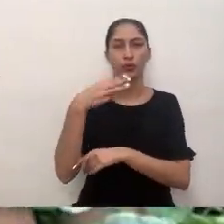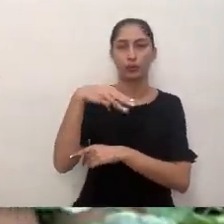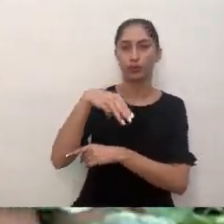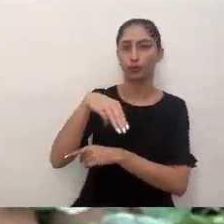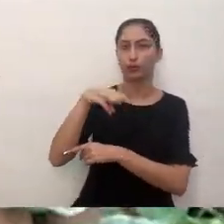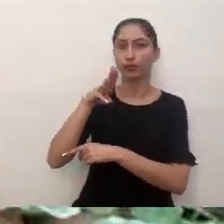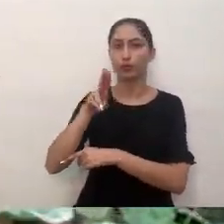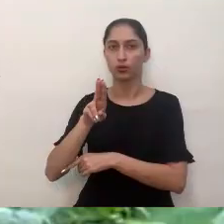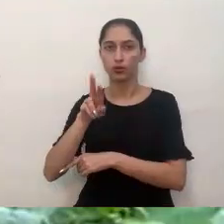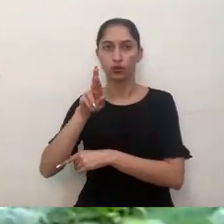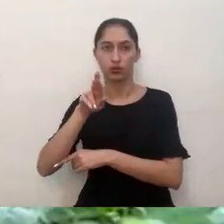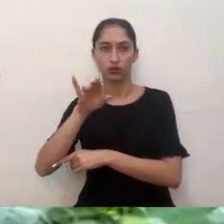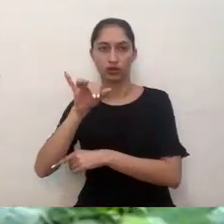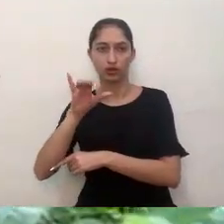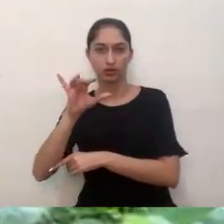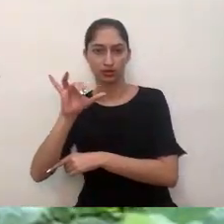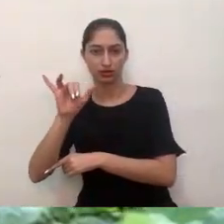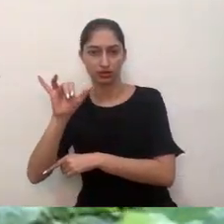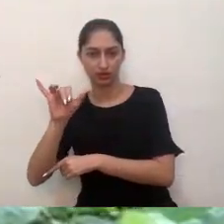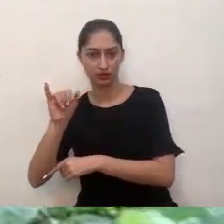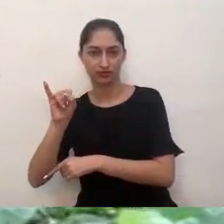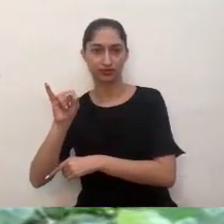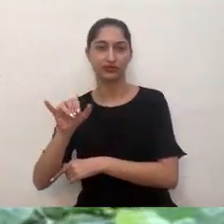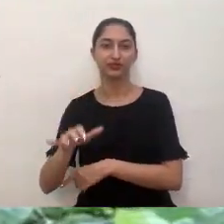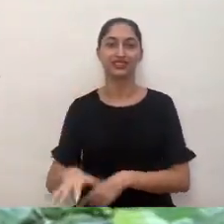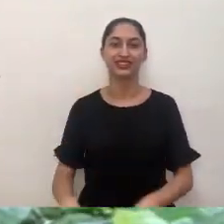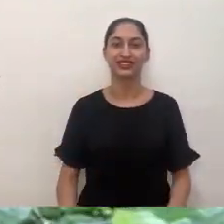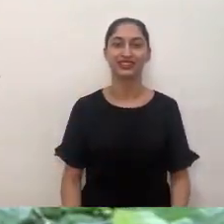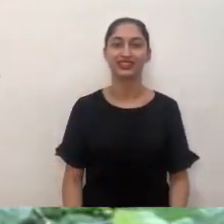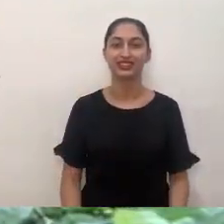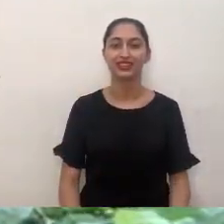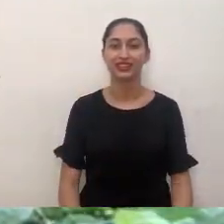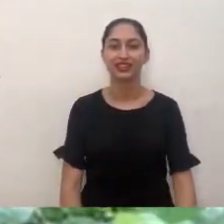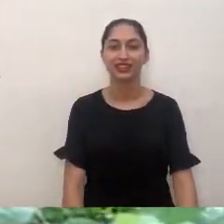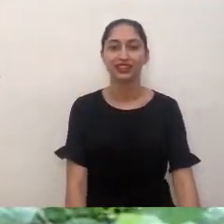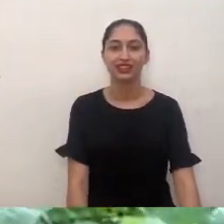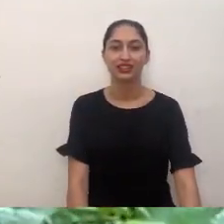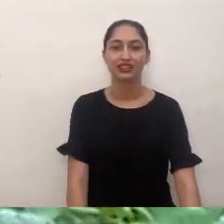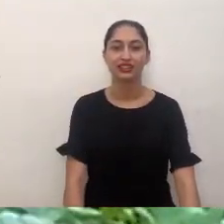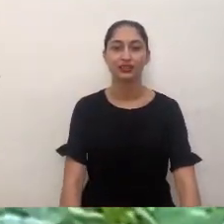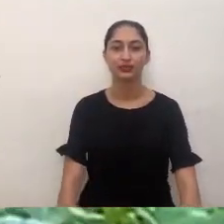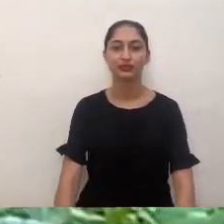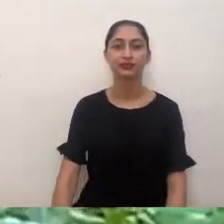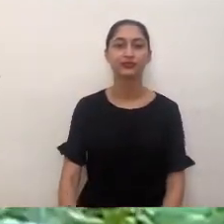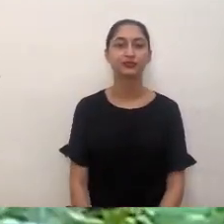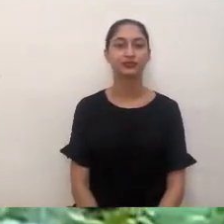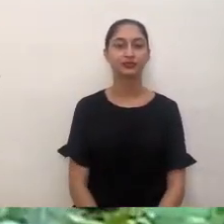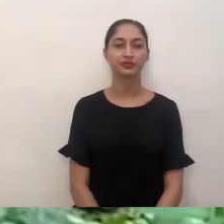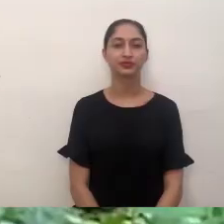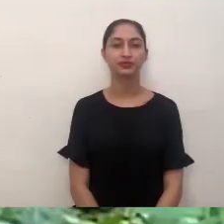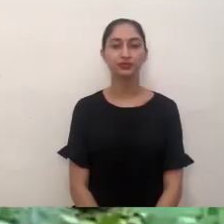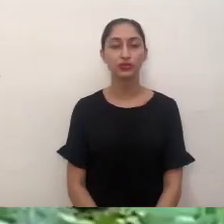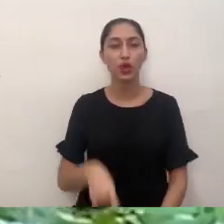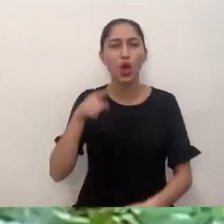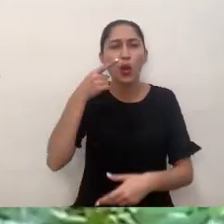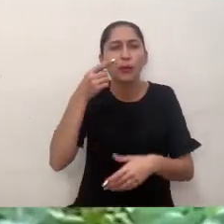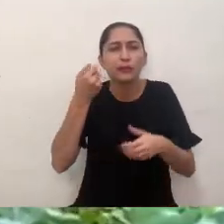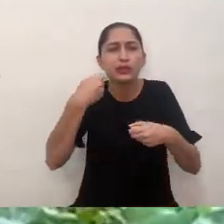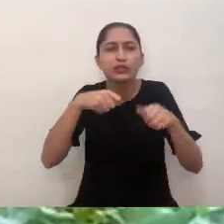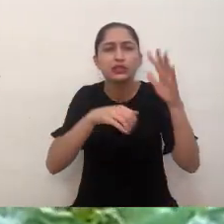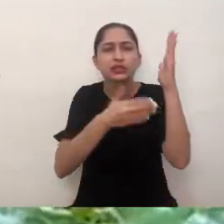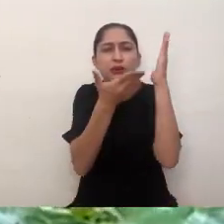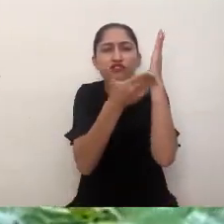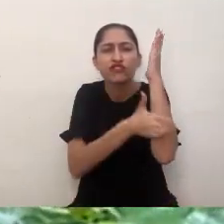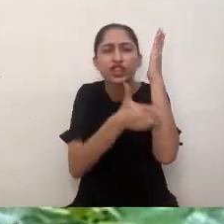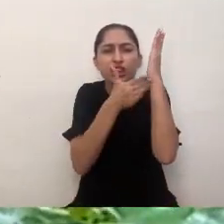tira sustentável a casca. Tem que tirar assim, bem por cima. Essa casca de cima não pode fundar